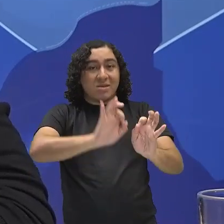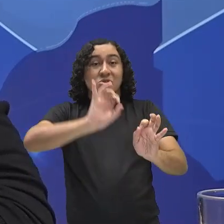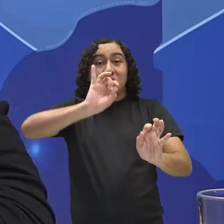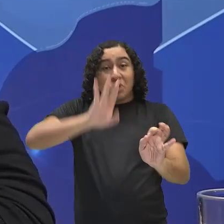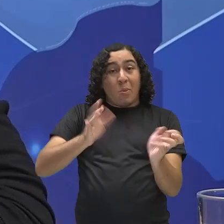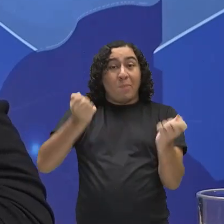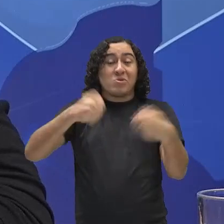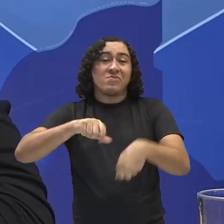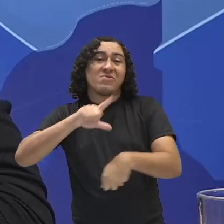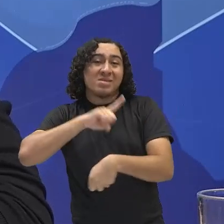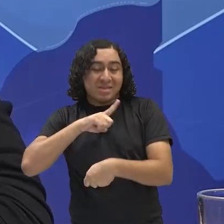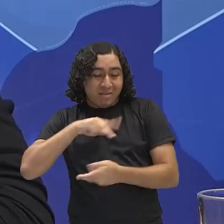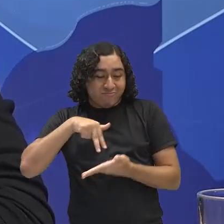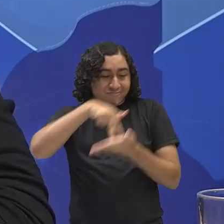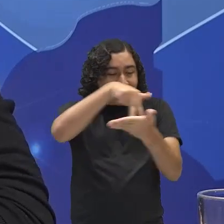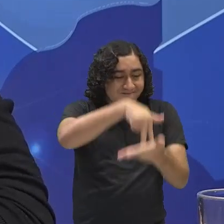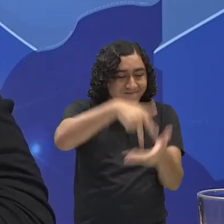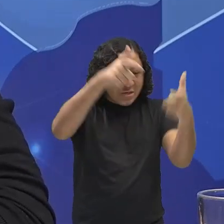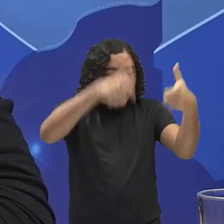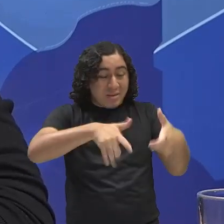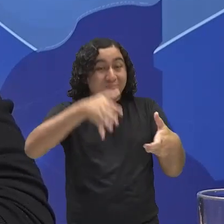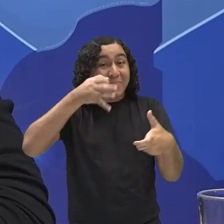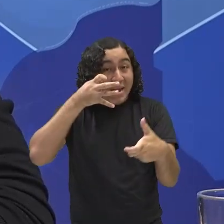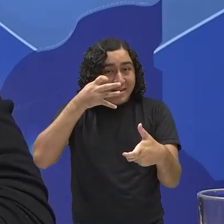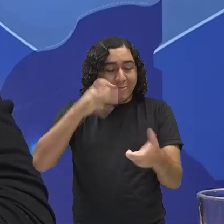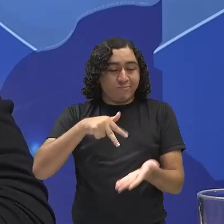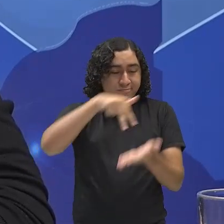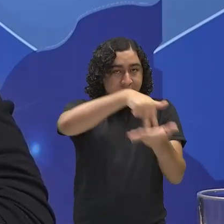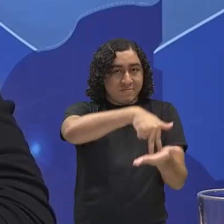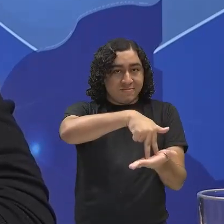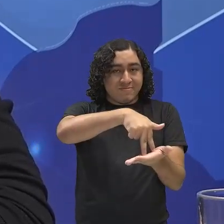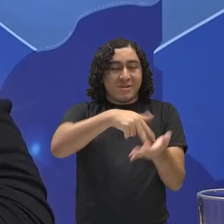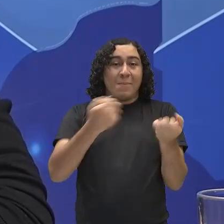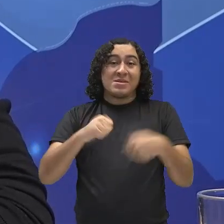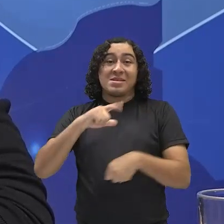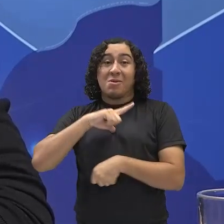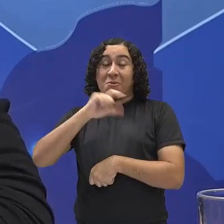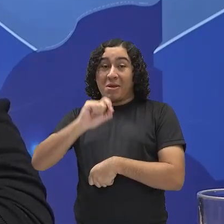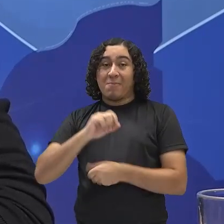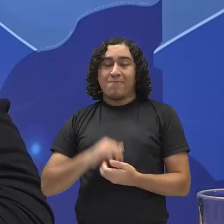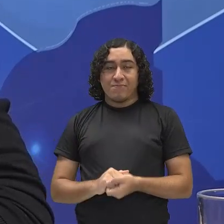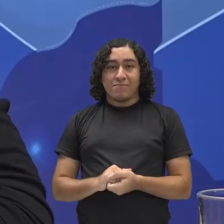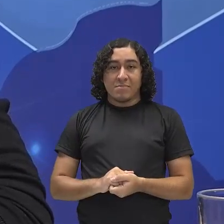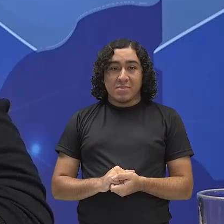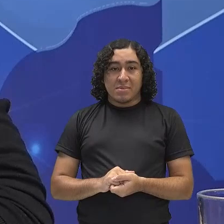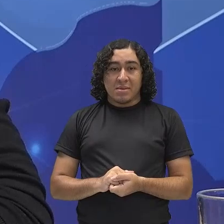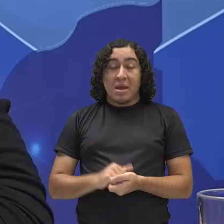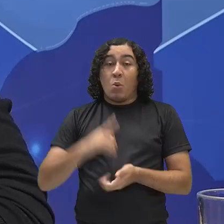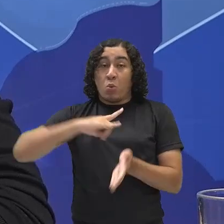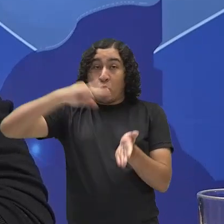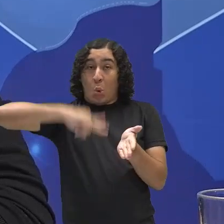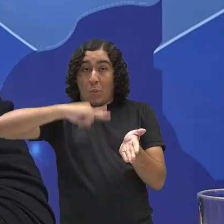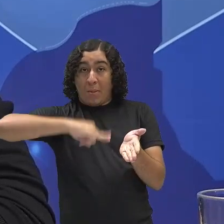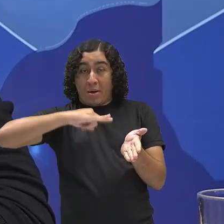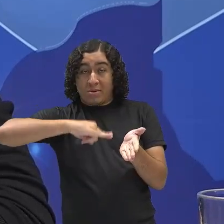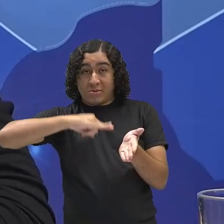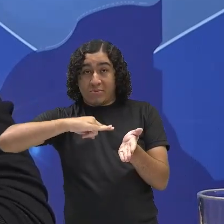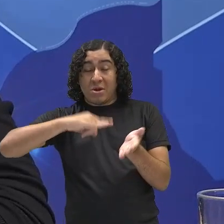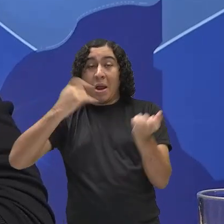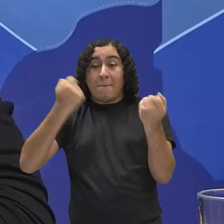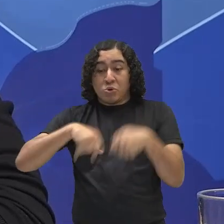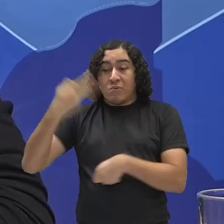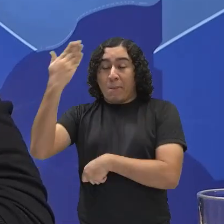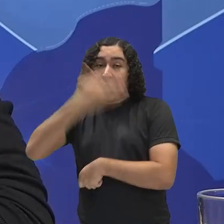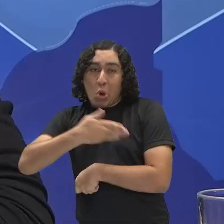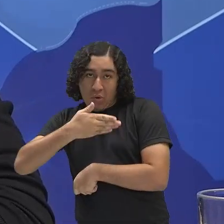em loco mesmo, a gente precisa gerar uma ordem de serviço para que isso seja feito, tá? A ordem de serviço é